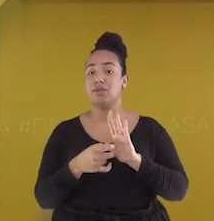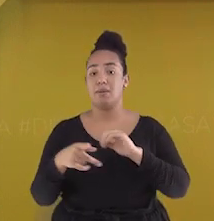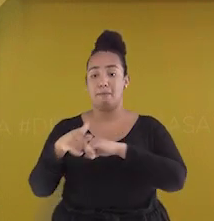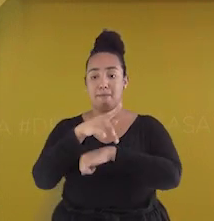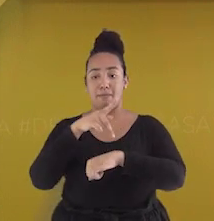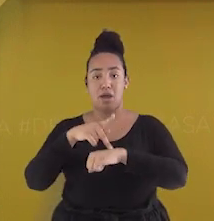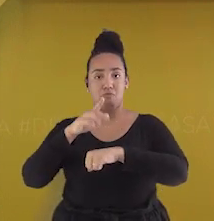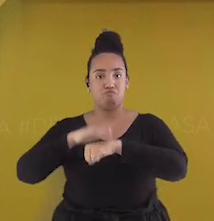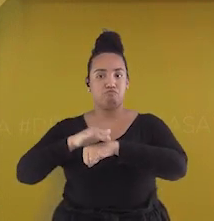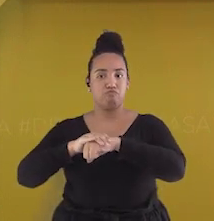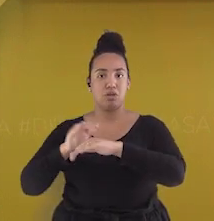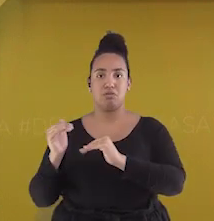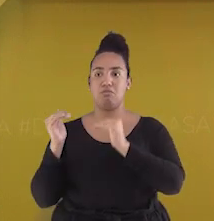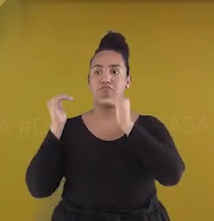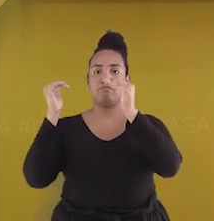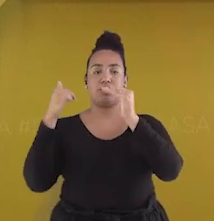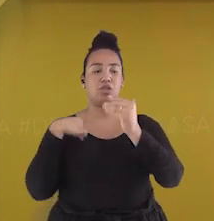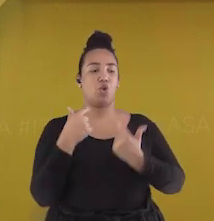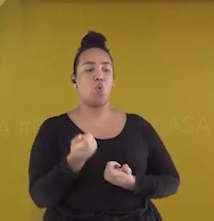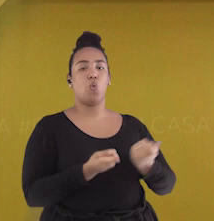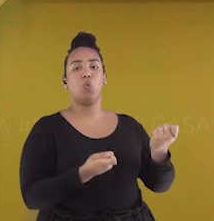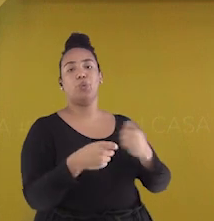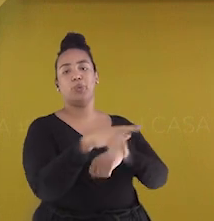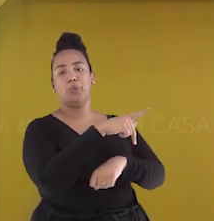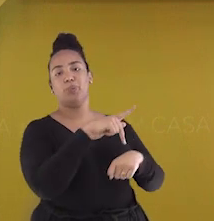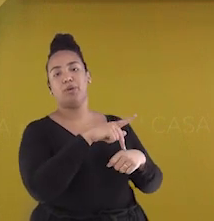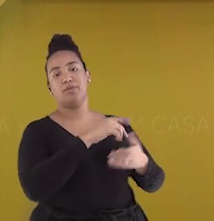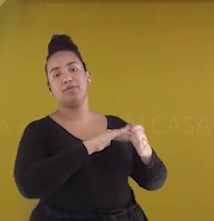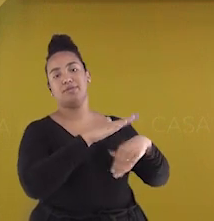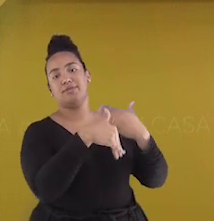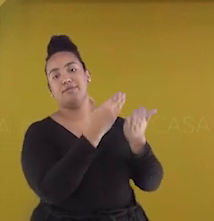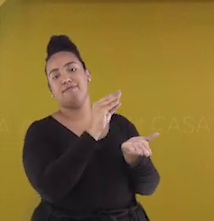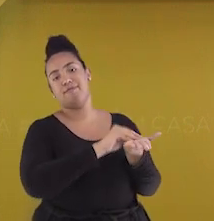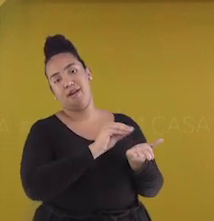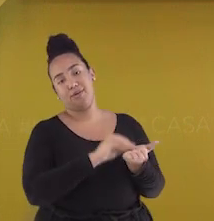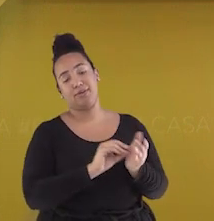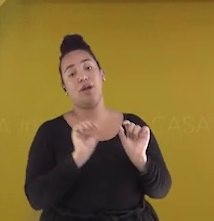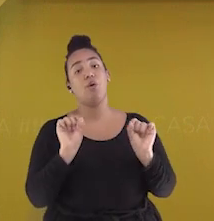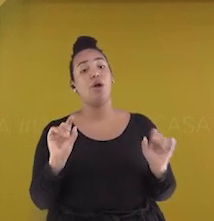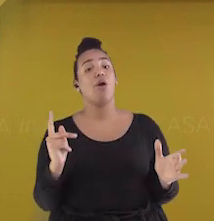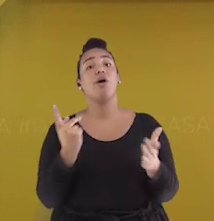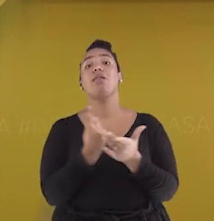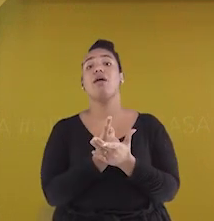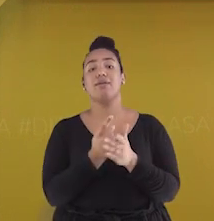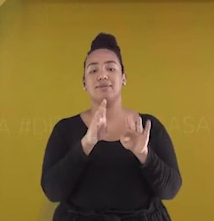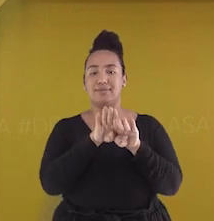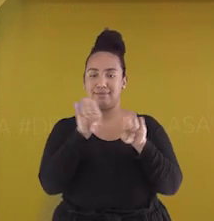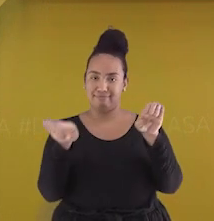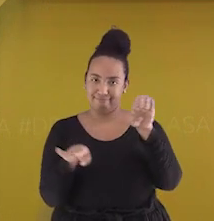que possuem economia mais fraca, gerando assim desigualdade.